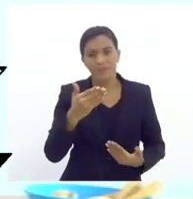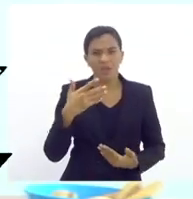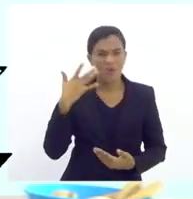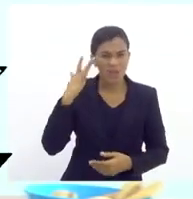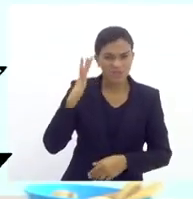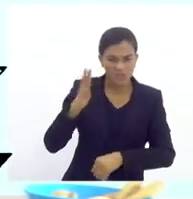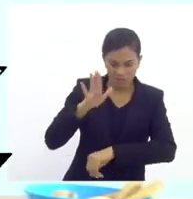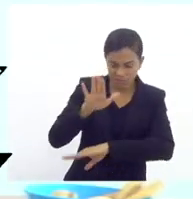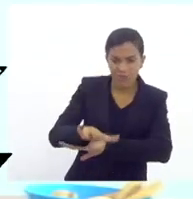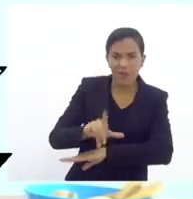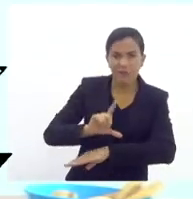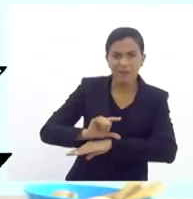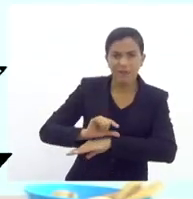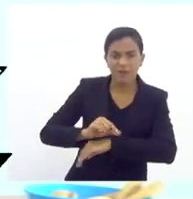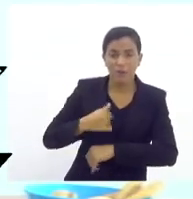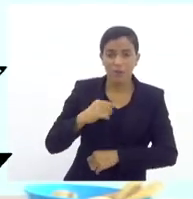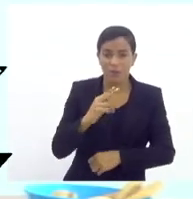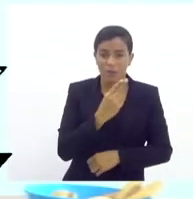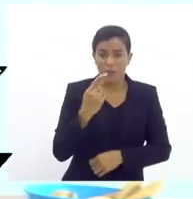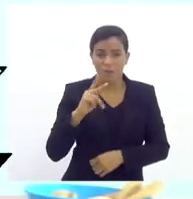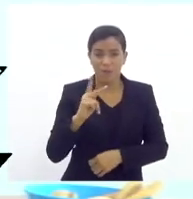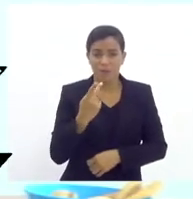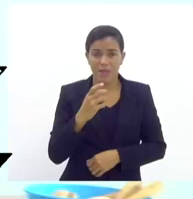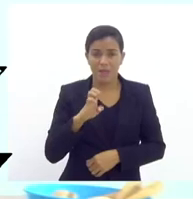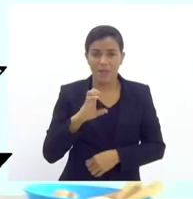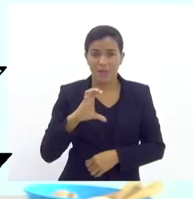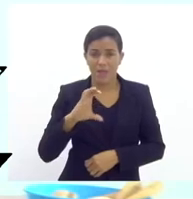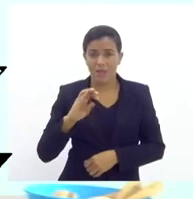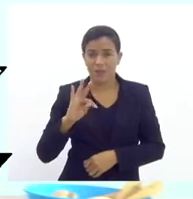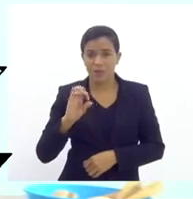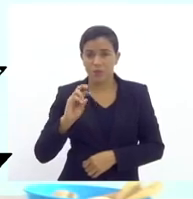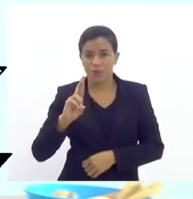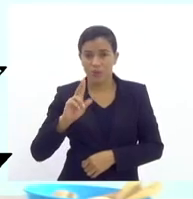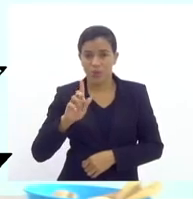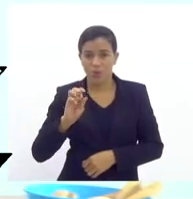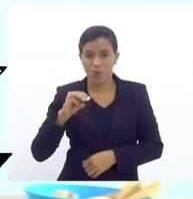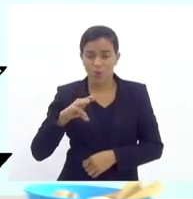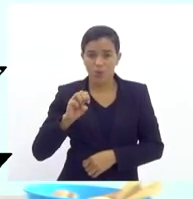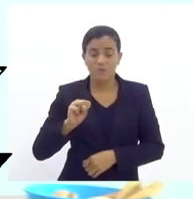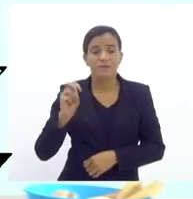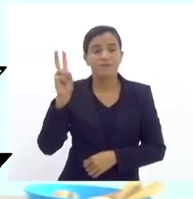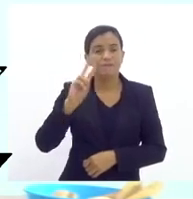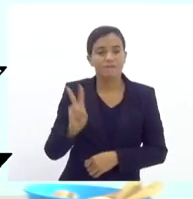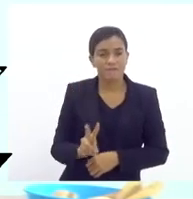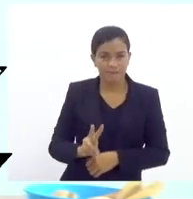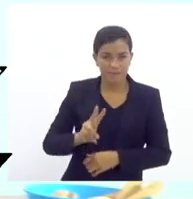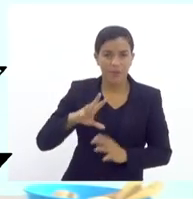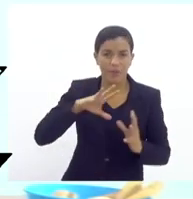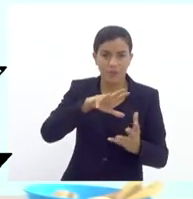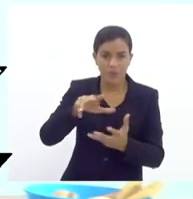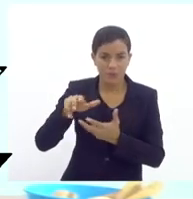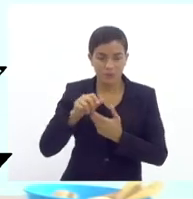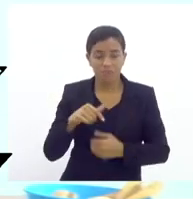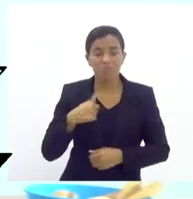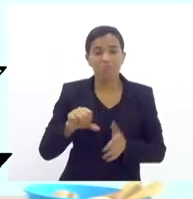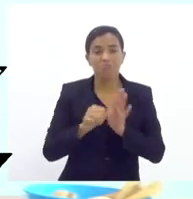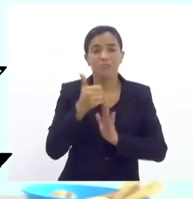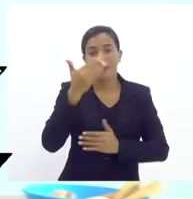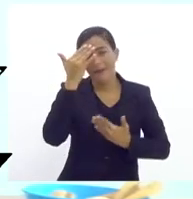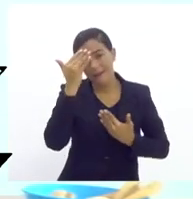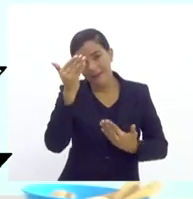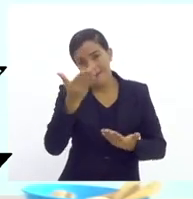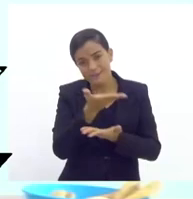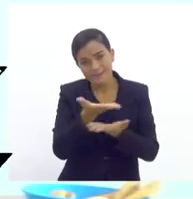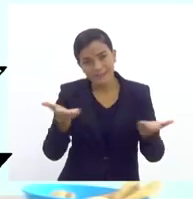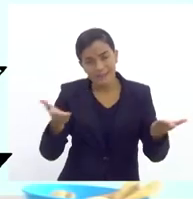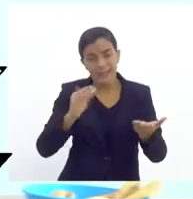já é boa tarde né Eu sou Hector Gomes Hector de Souza Gomes da Venezuela Global tá a gente primeiramente queria agradecer muito